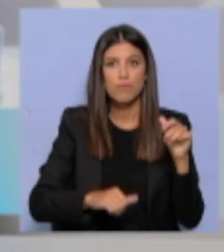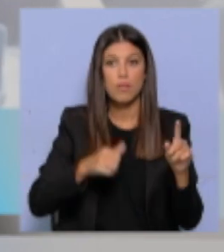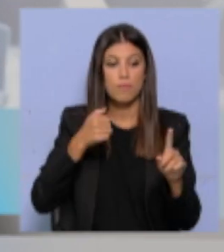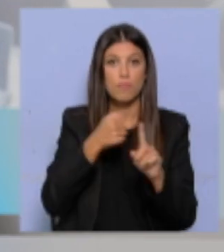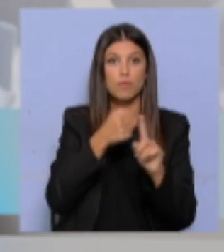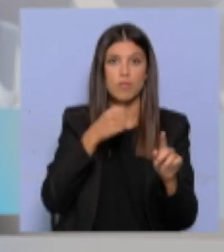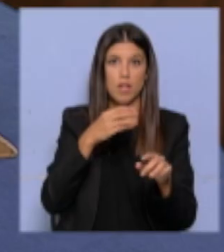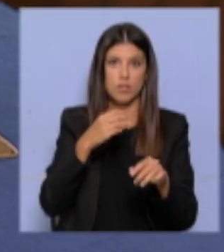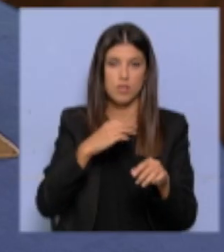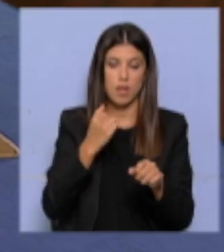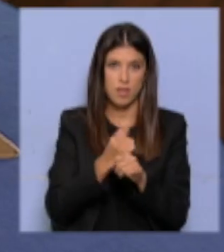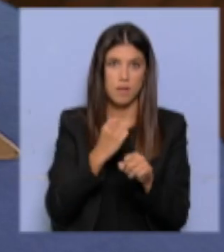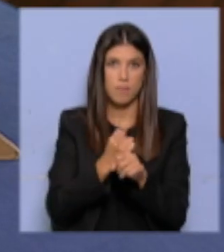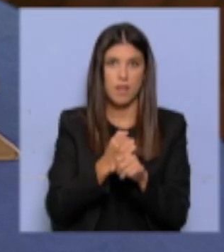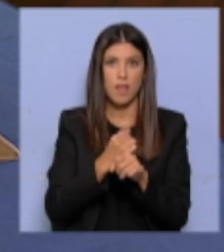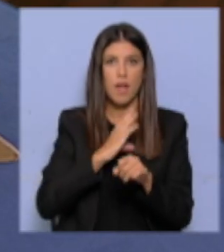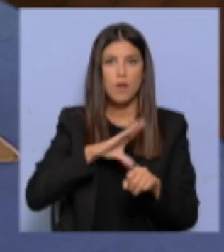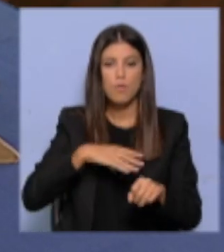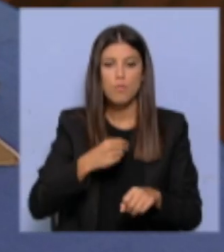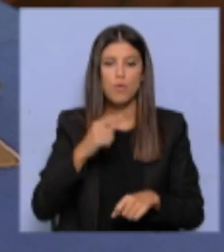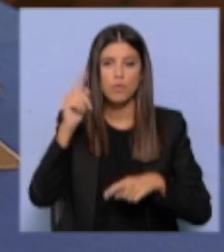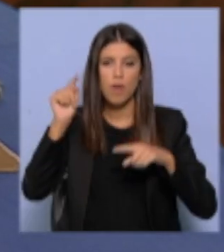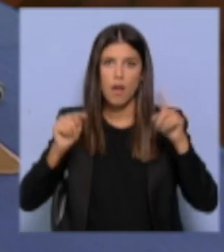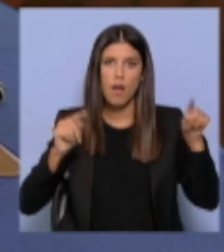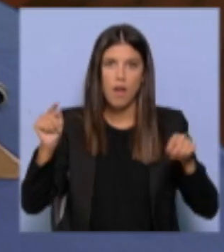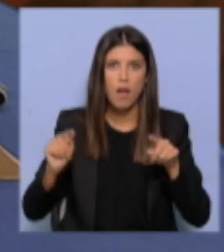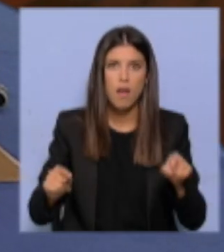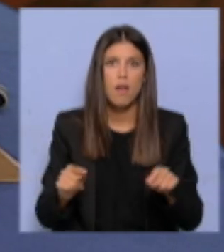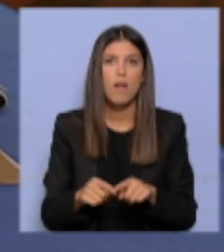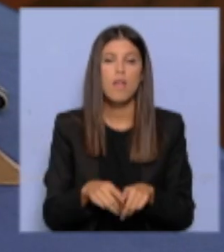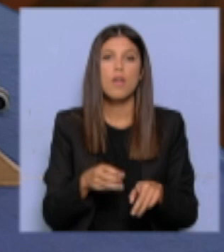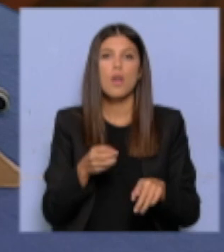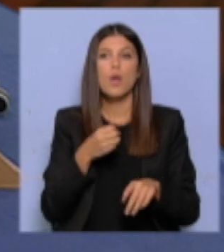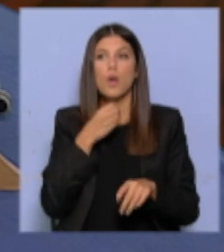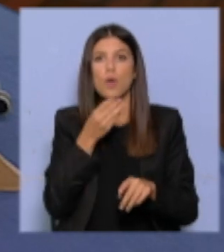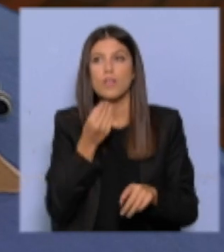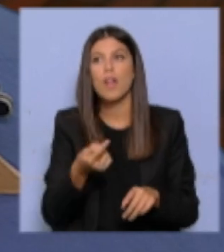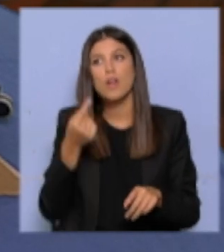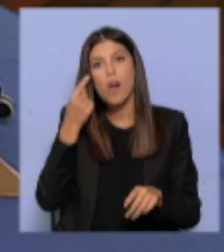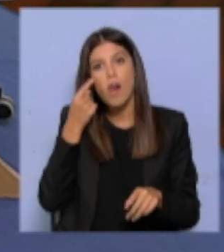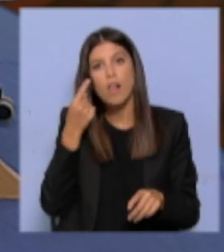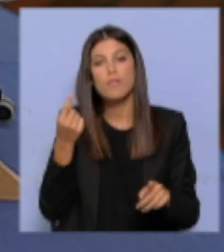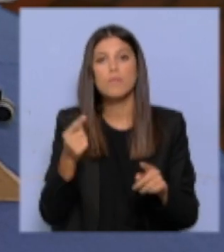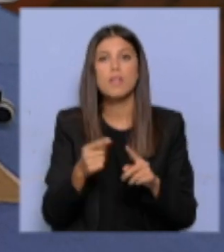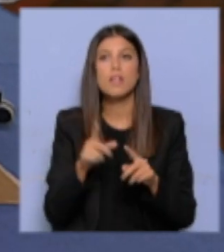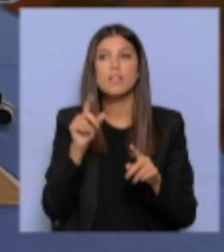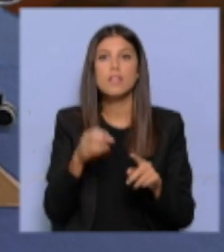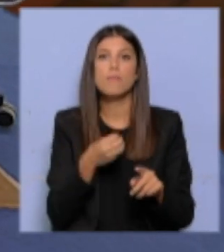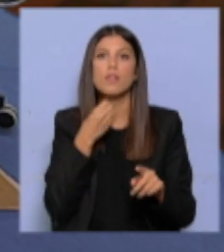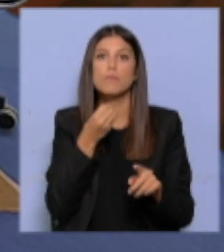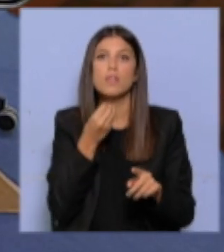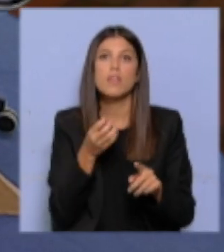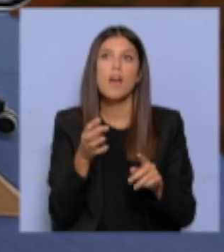do mundo. Eles foram contando a sua experiência, foram dizendo também a forma como constroem a missão no seu